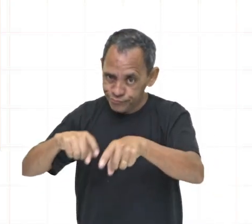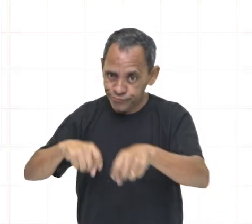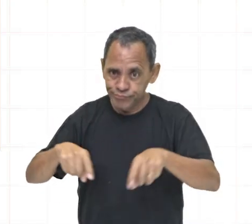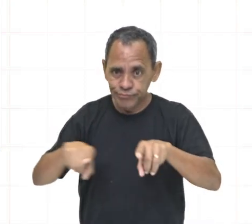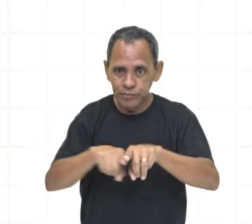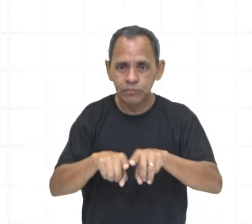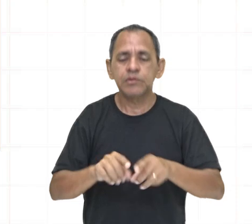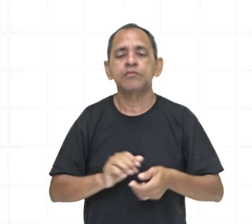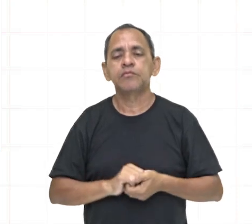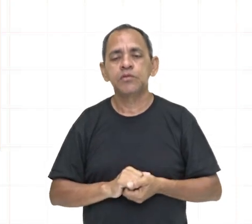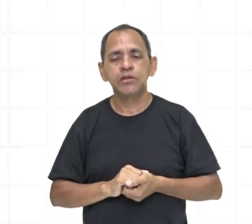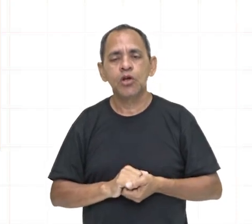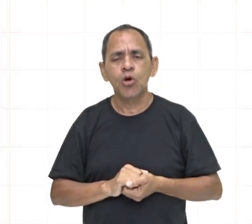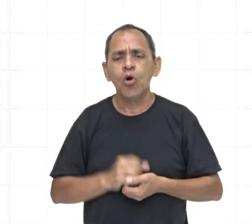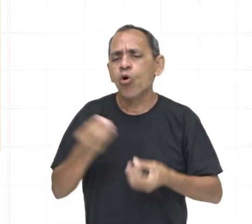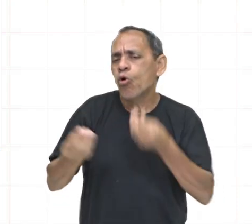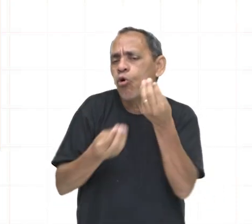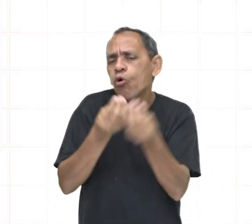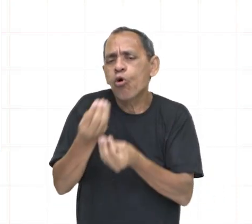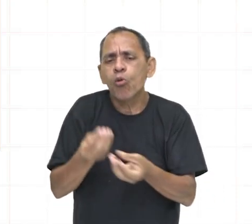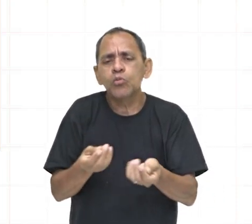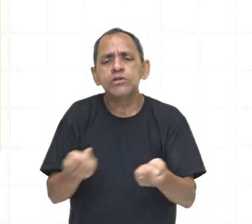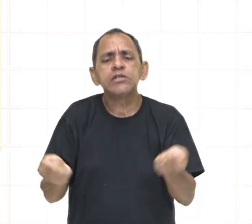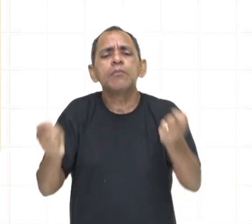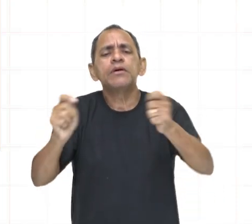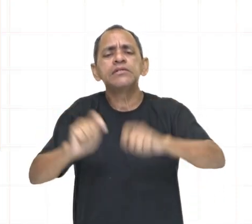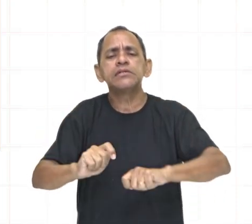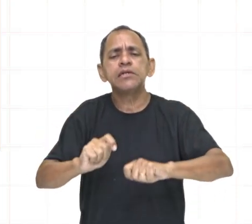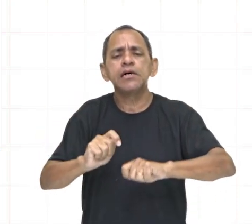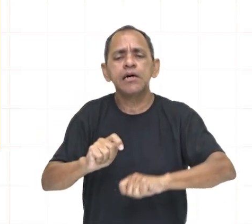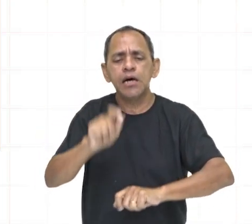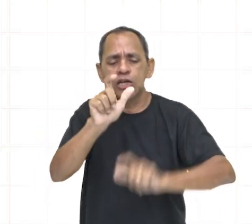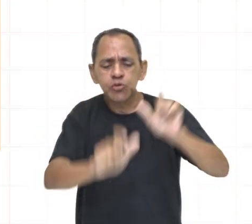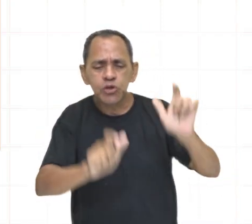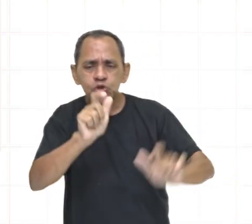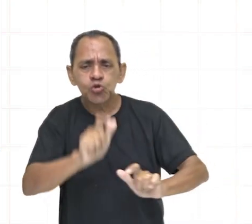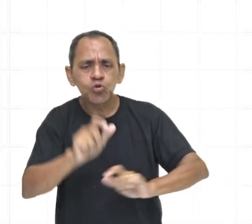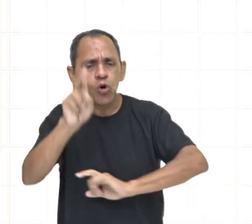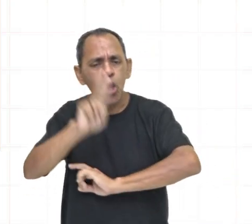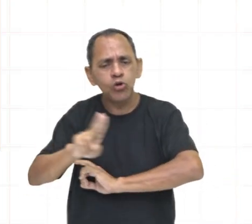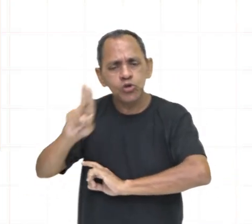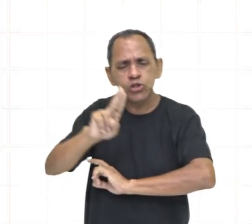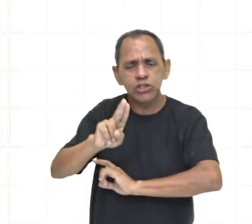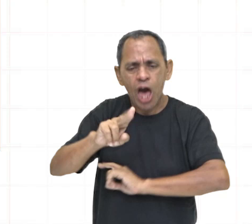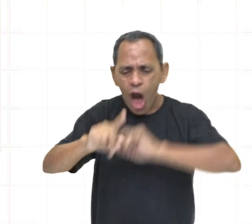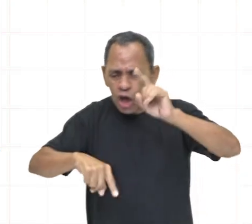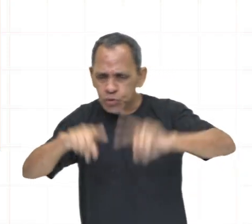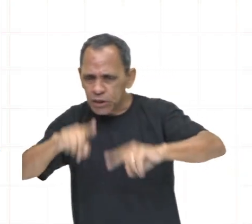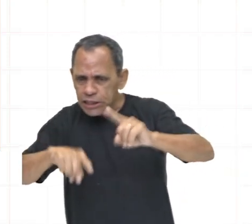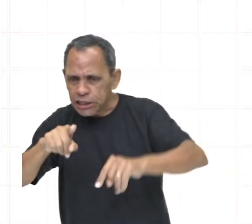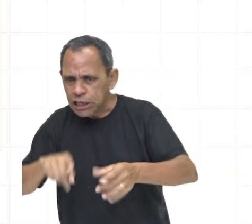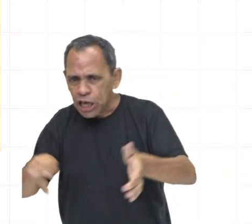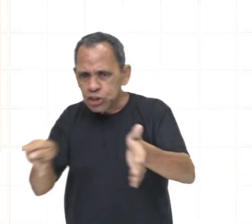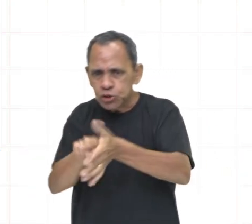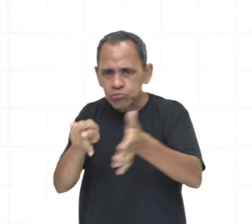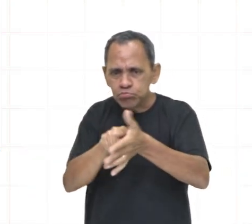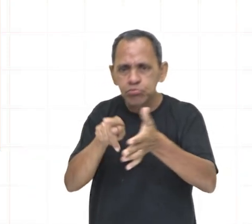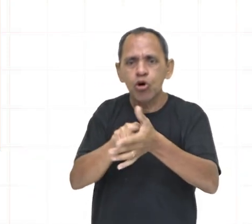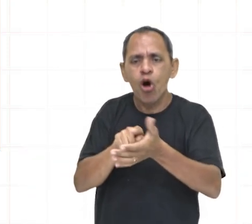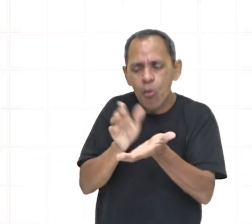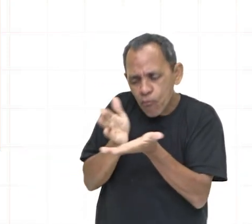que se qualificar, tem que aprender aí a dirigir um trator, utilizar a colheitadeira, né? E aí várias outras